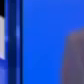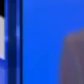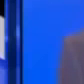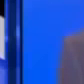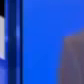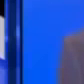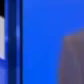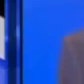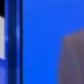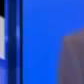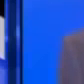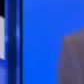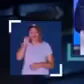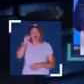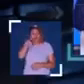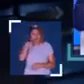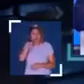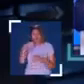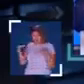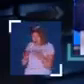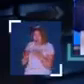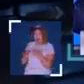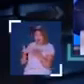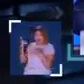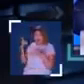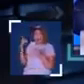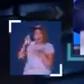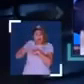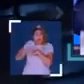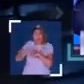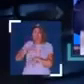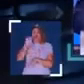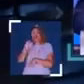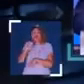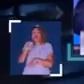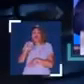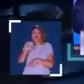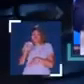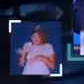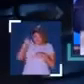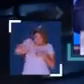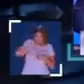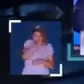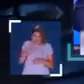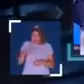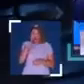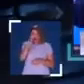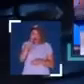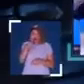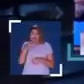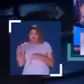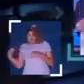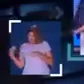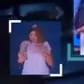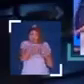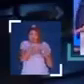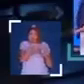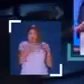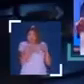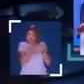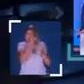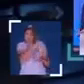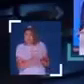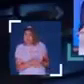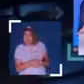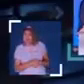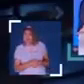pátria que os senhores praticaram. O que o senhor tem a dizer, voltando ao governo, vai recuperar isso, vai devolver isso ao povo